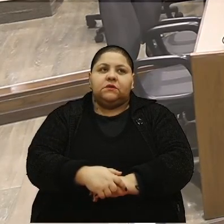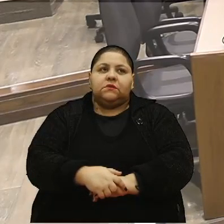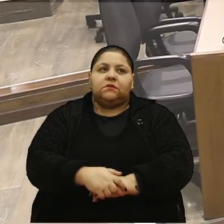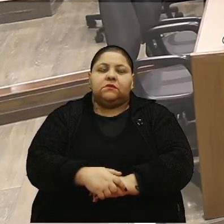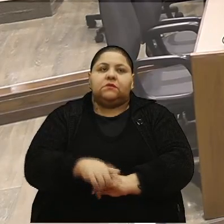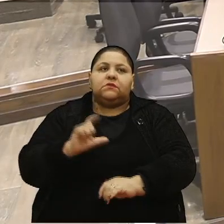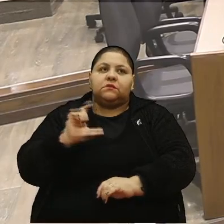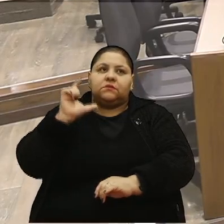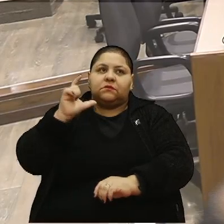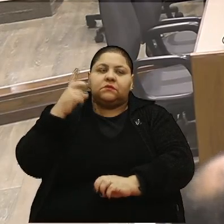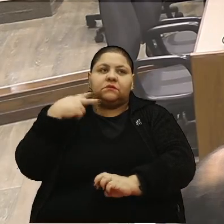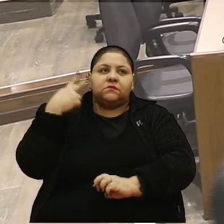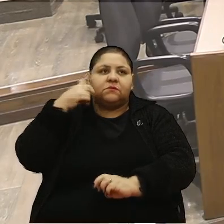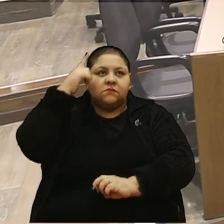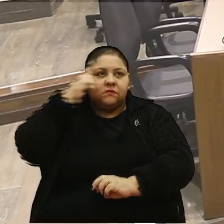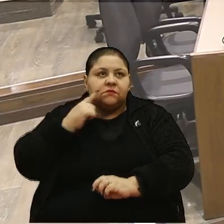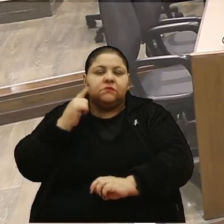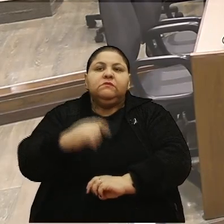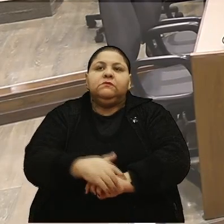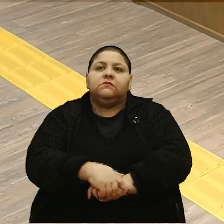Com a palavra o vereador Lucas Caniato.